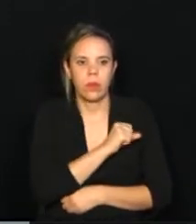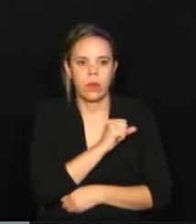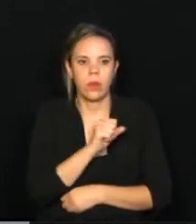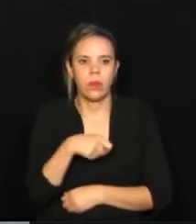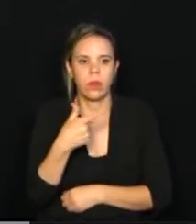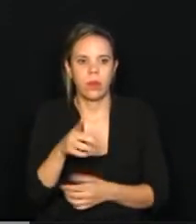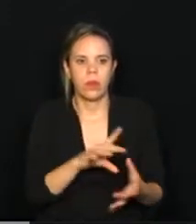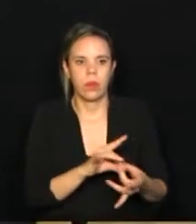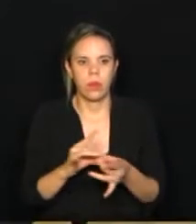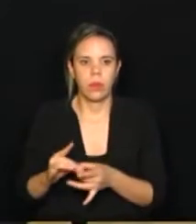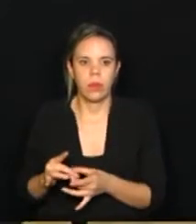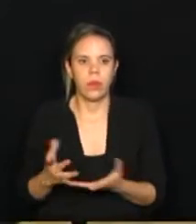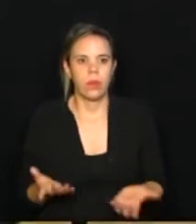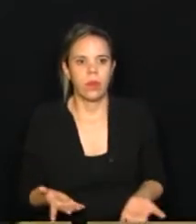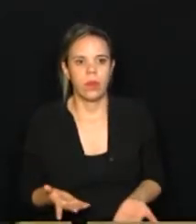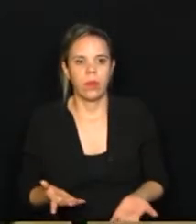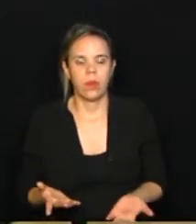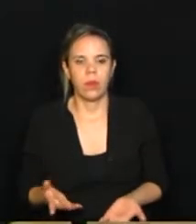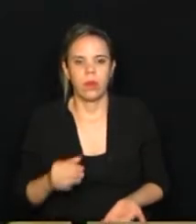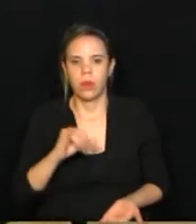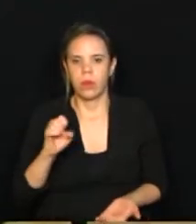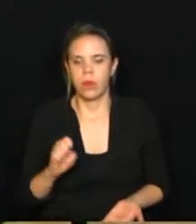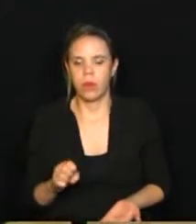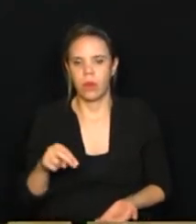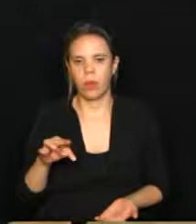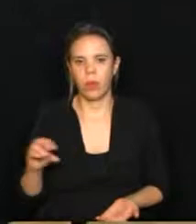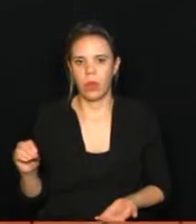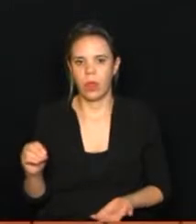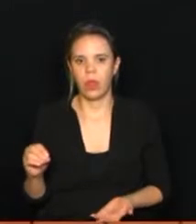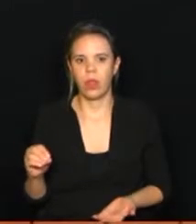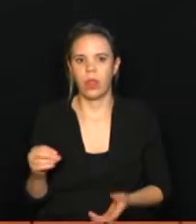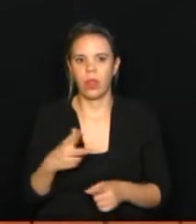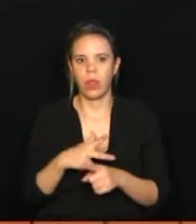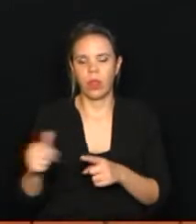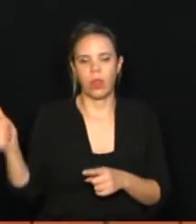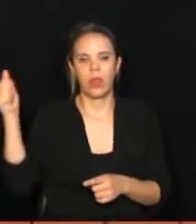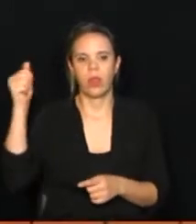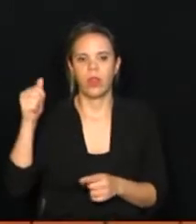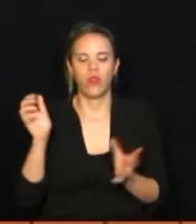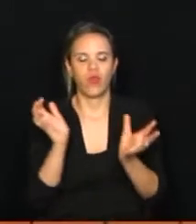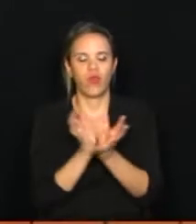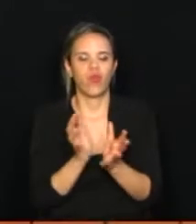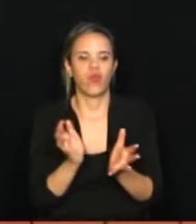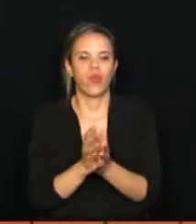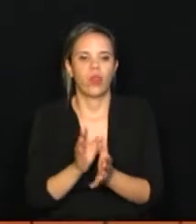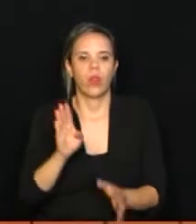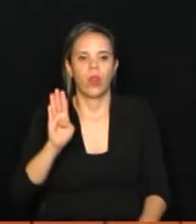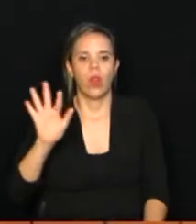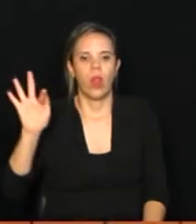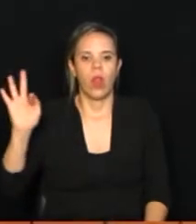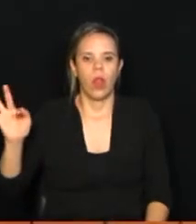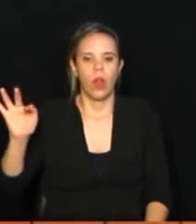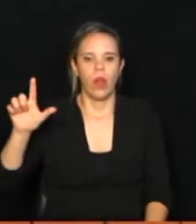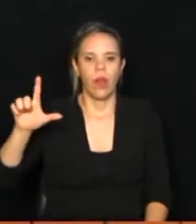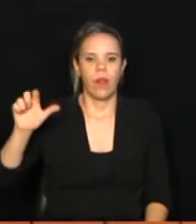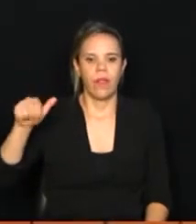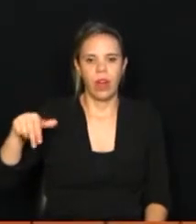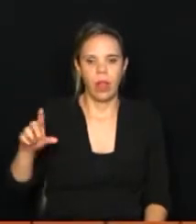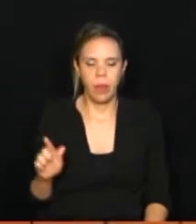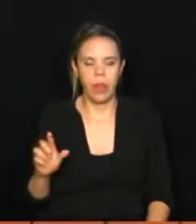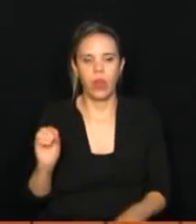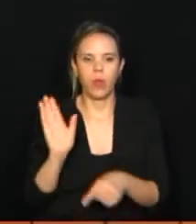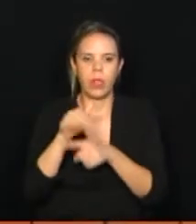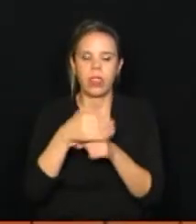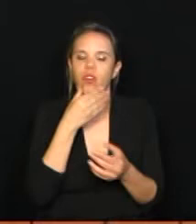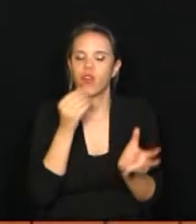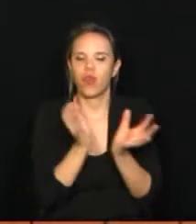Olimpíada. José Neto, que foi multicampeão com o Flamengo, né? Um treinador muito vitorioso no basquete masculino e